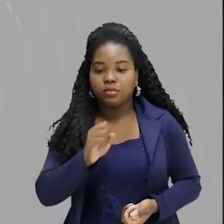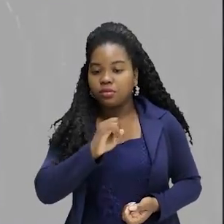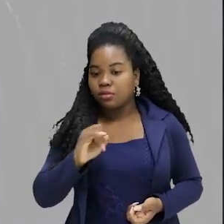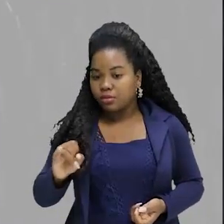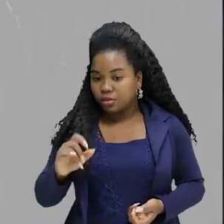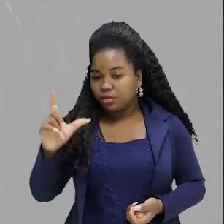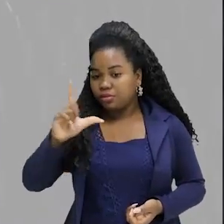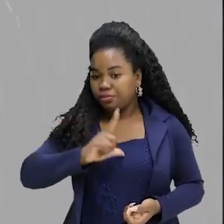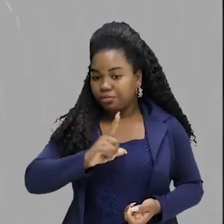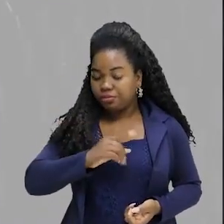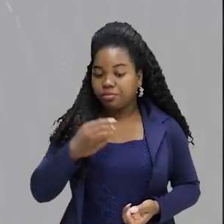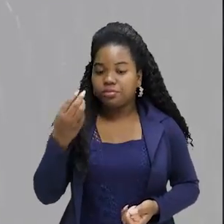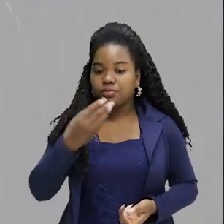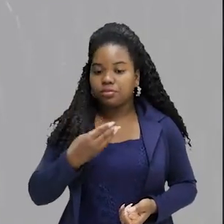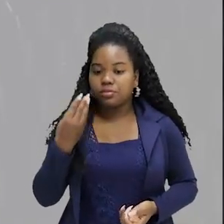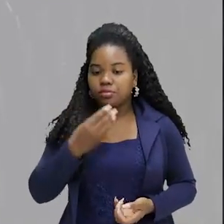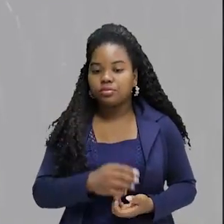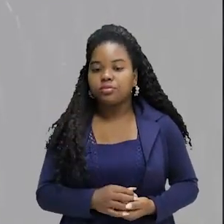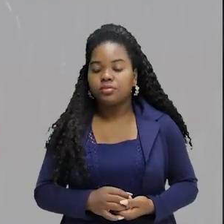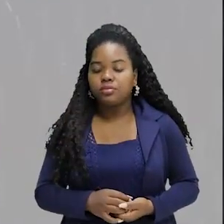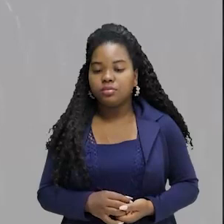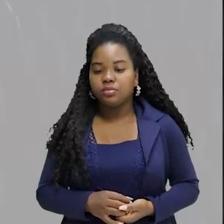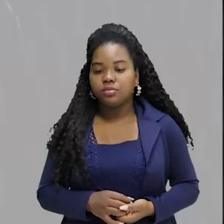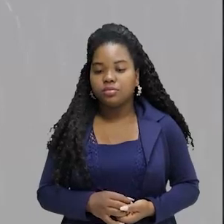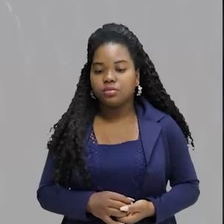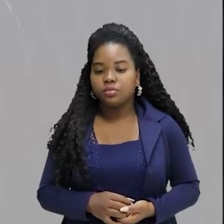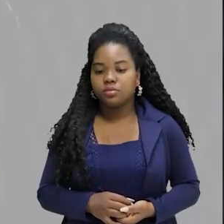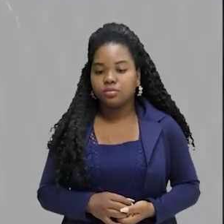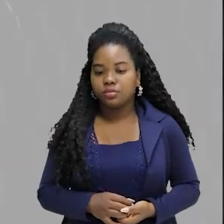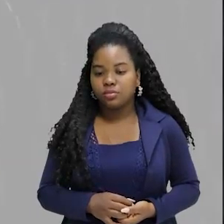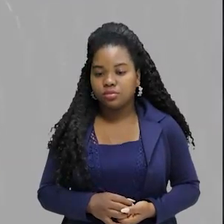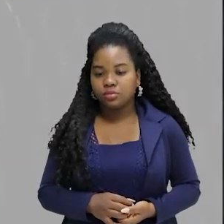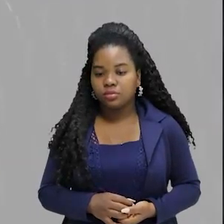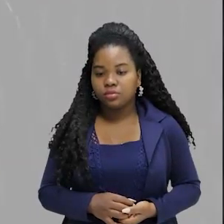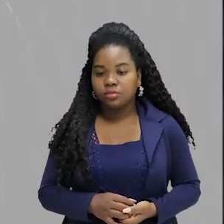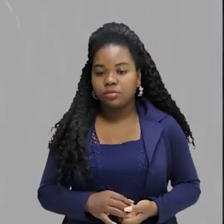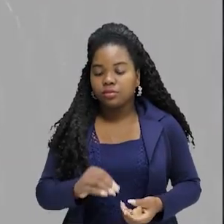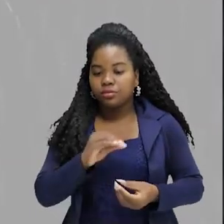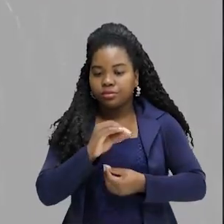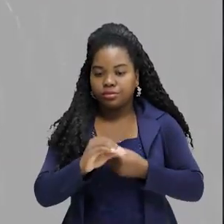houver açúcar, vai acontecer, se houver glicose, vai acontecer